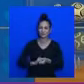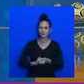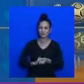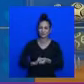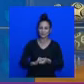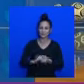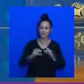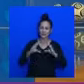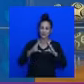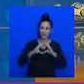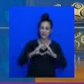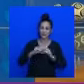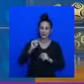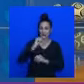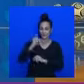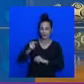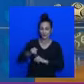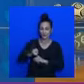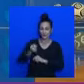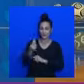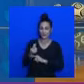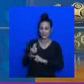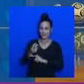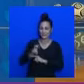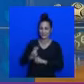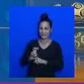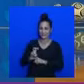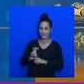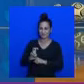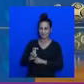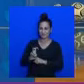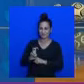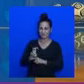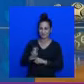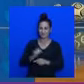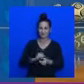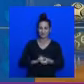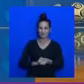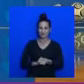Bola azul, número 25. Azul, 25.